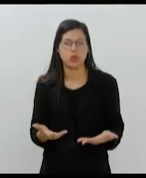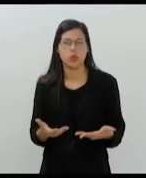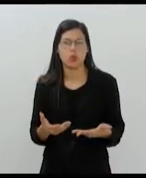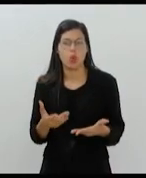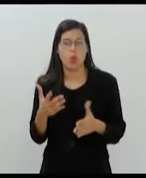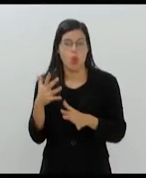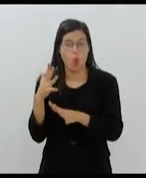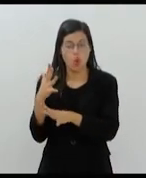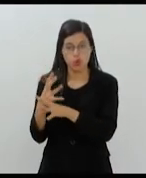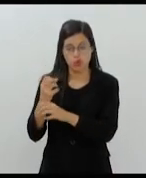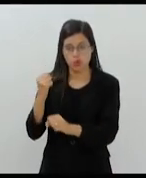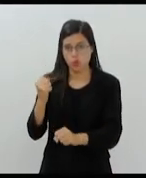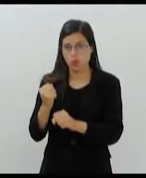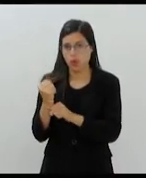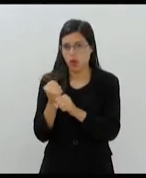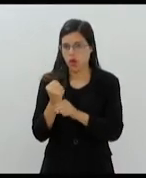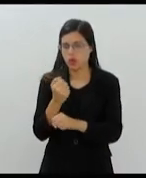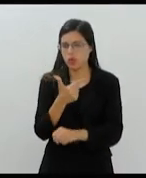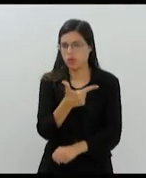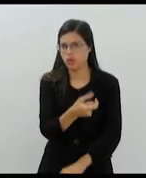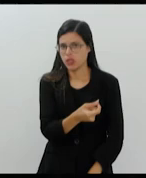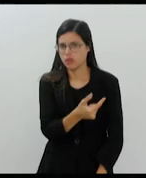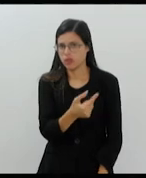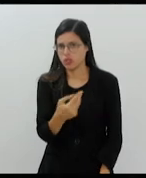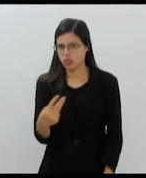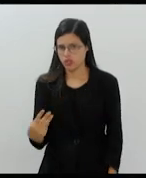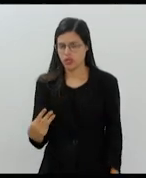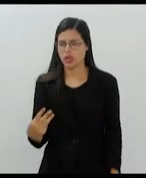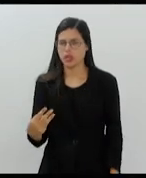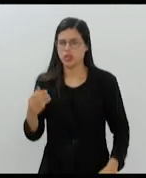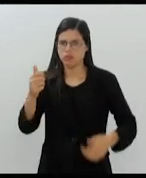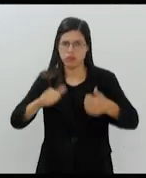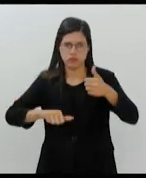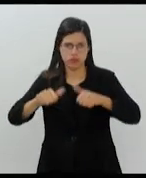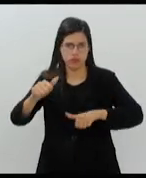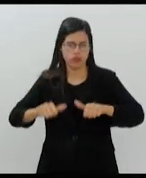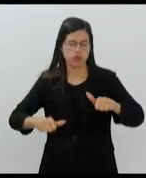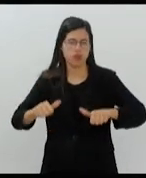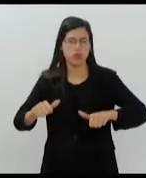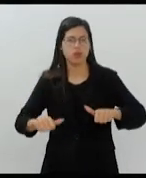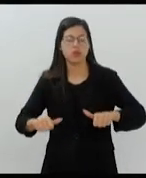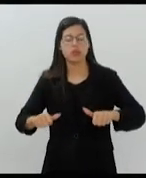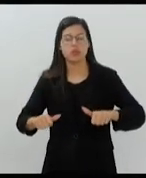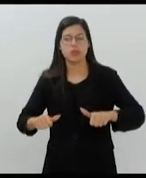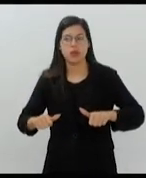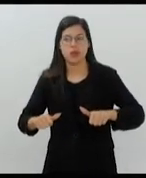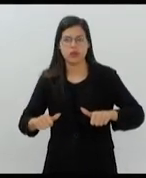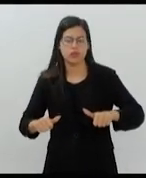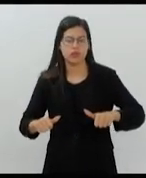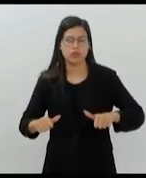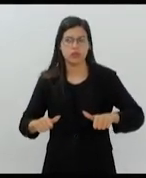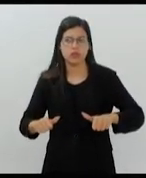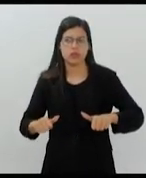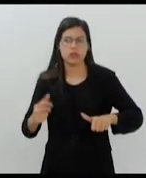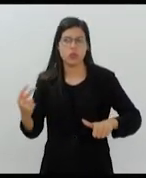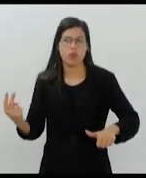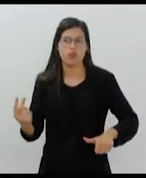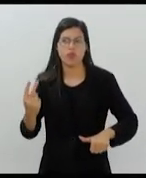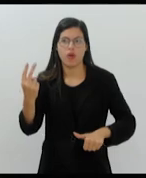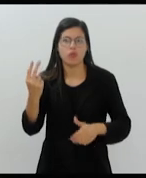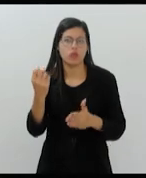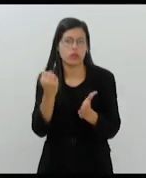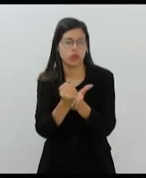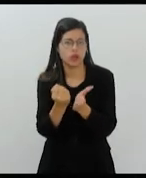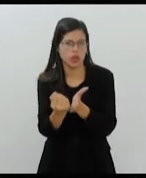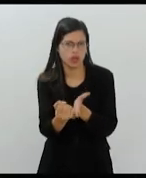em 2023, segundo o balanço, foi exatamente o valor da